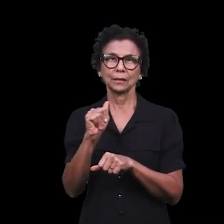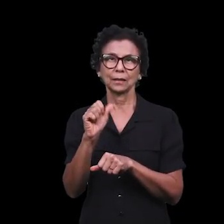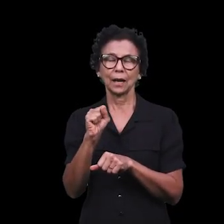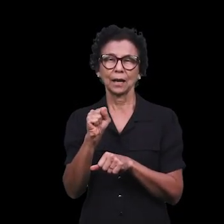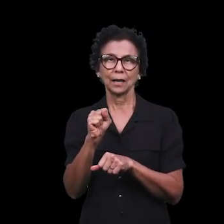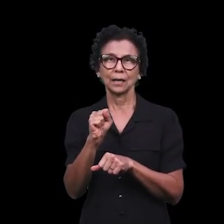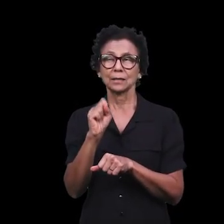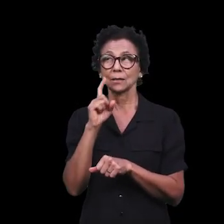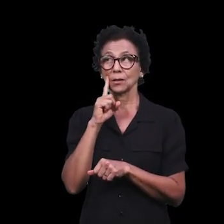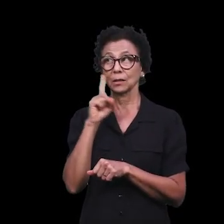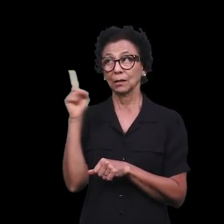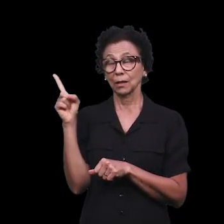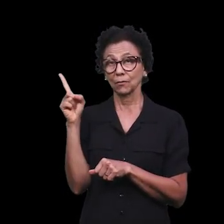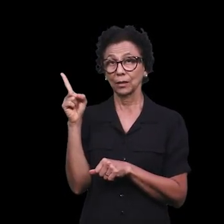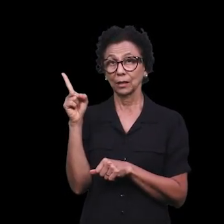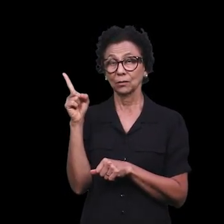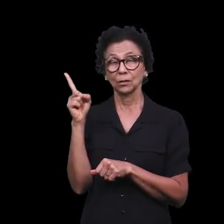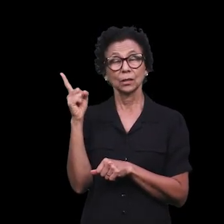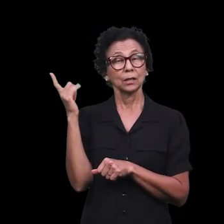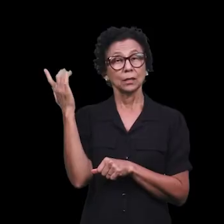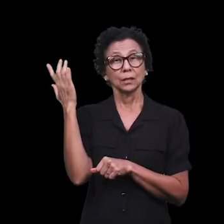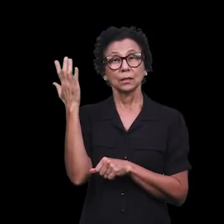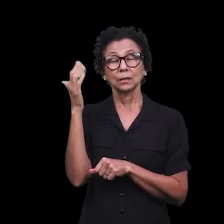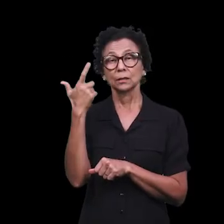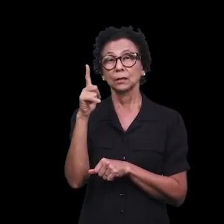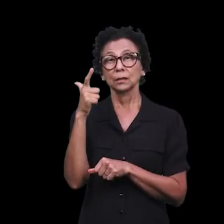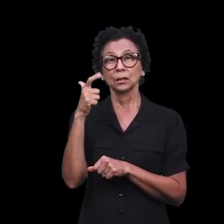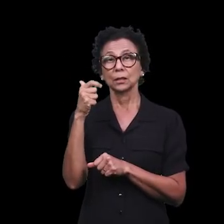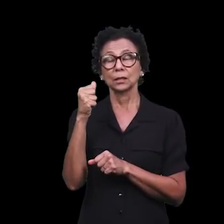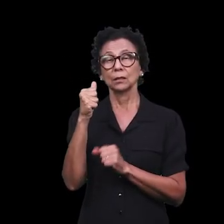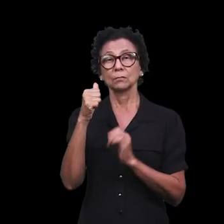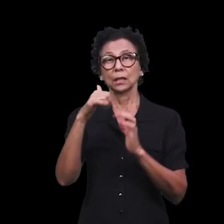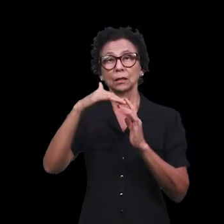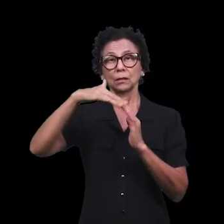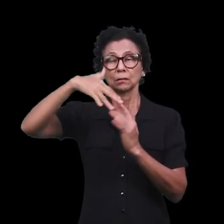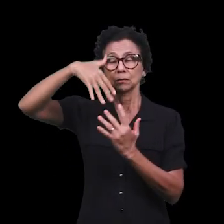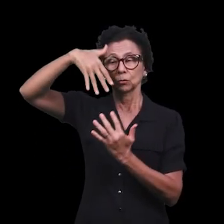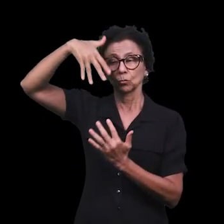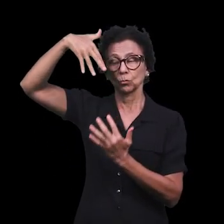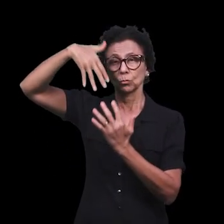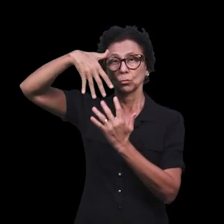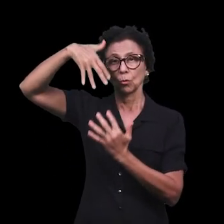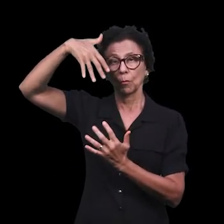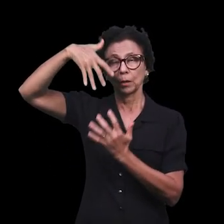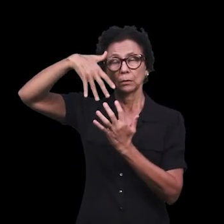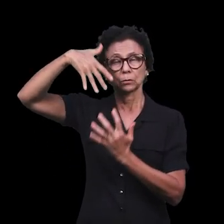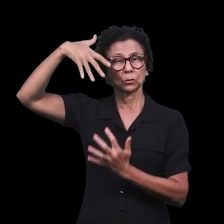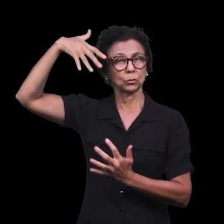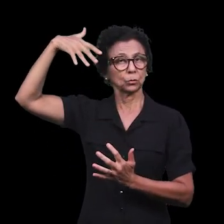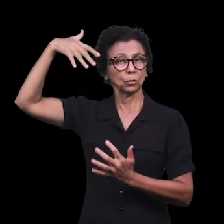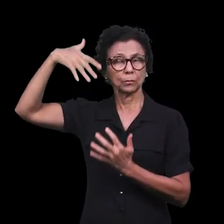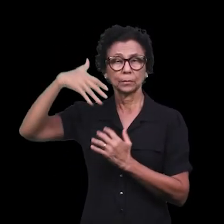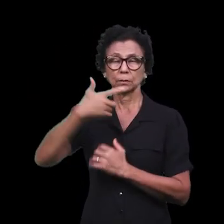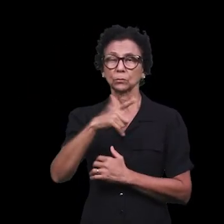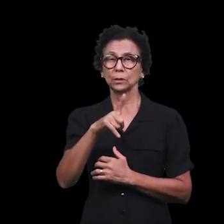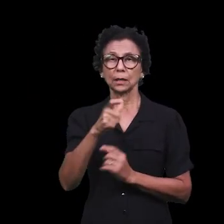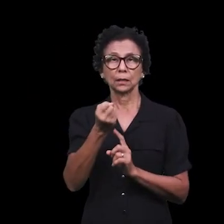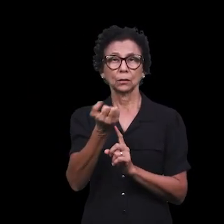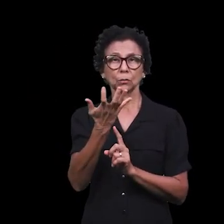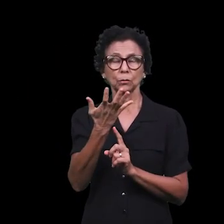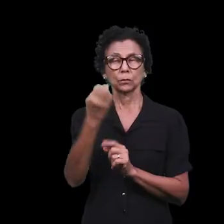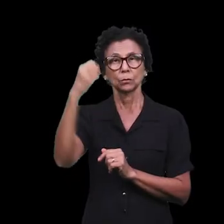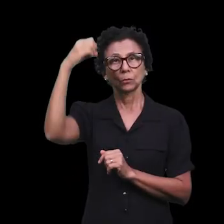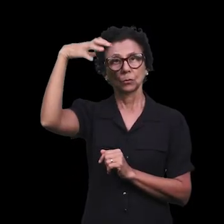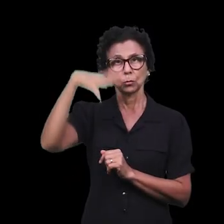bastante gás. Olha lá, de novo, ó, não tem sombra, tá vendo? Os materiais vão gerando sombra, porque são opacos ou